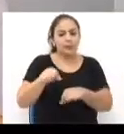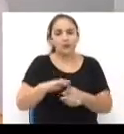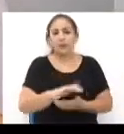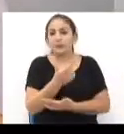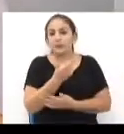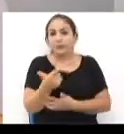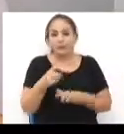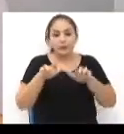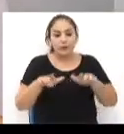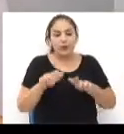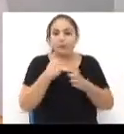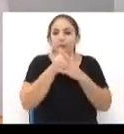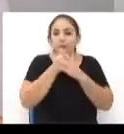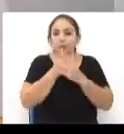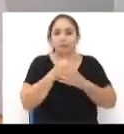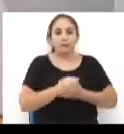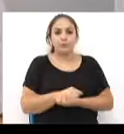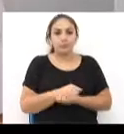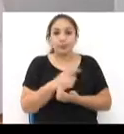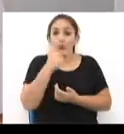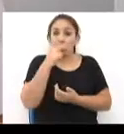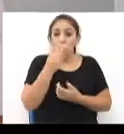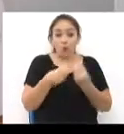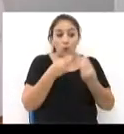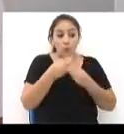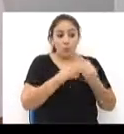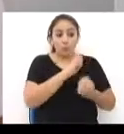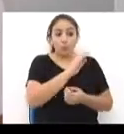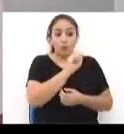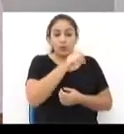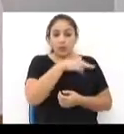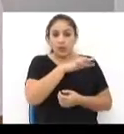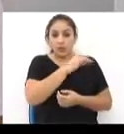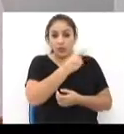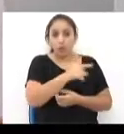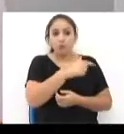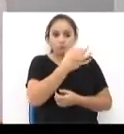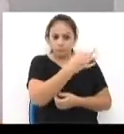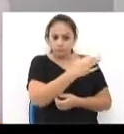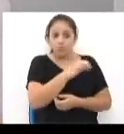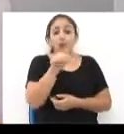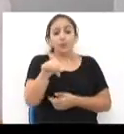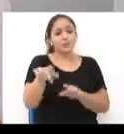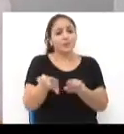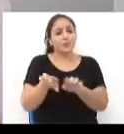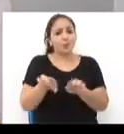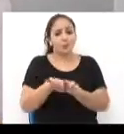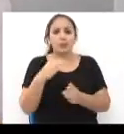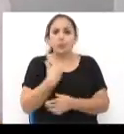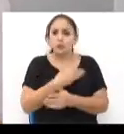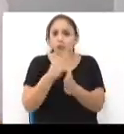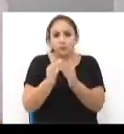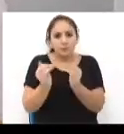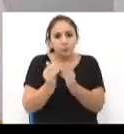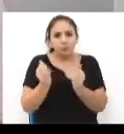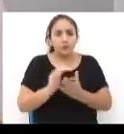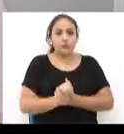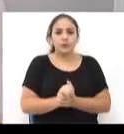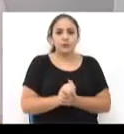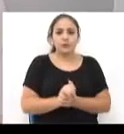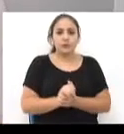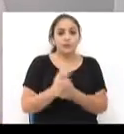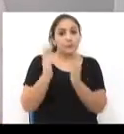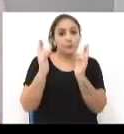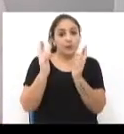tomar um chimarrão. E como deu certo na Boqueirão, lá pode dar também. E a gente está pedindo, né,